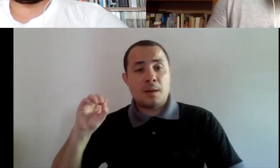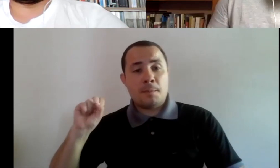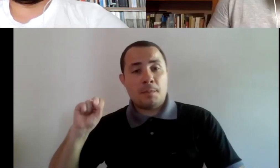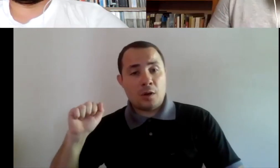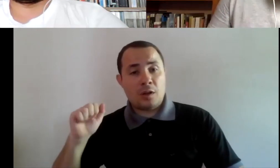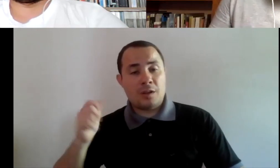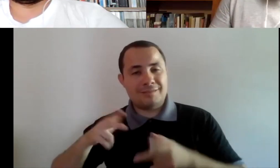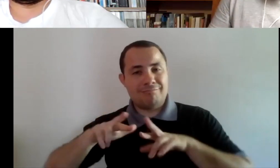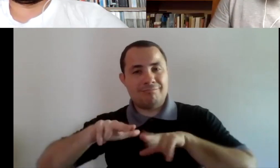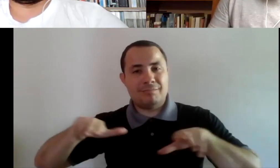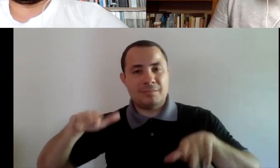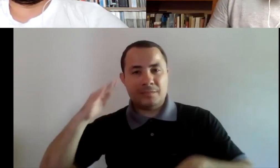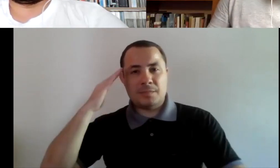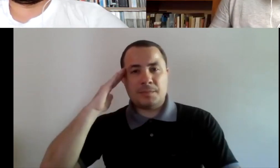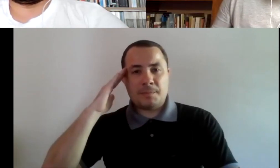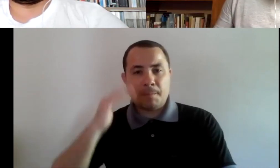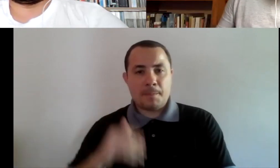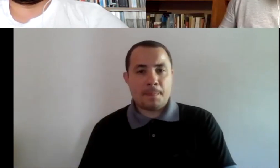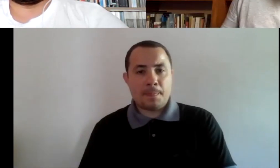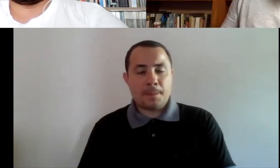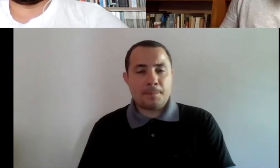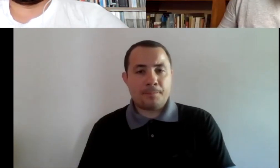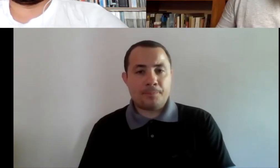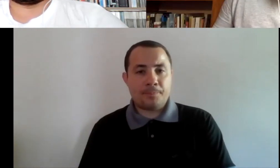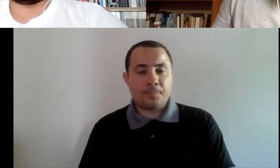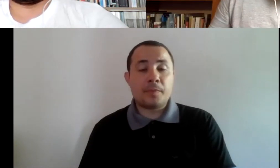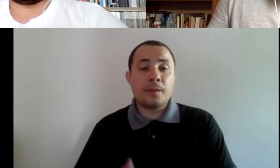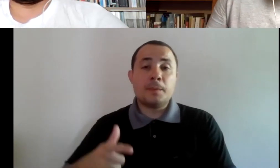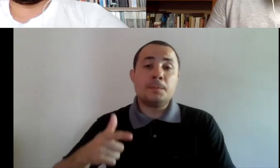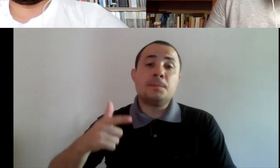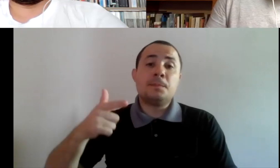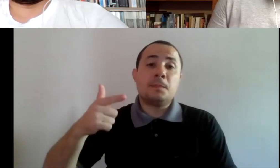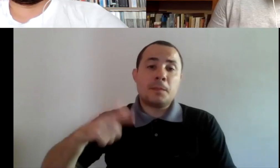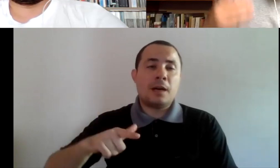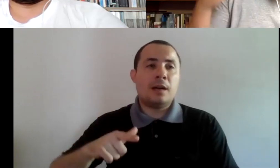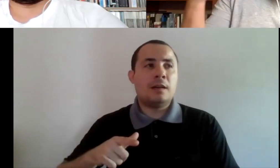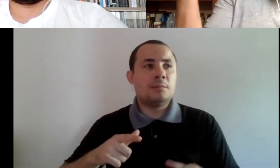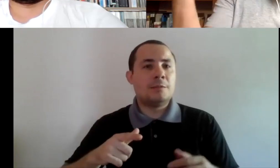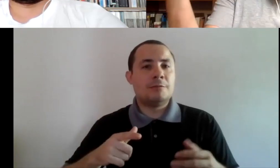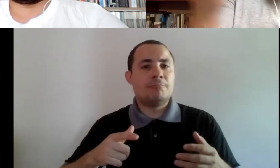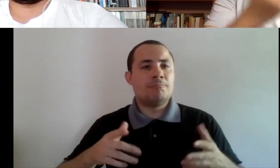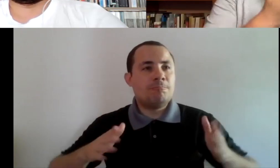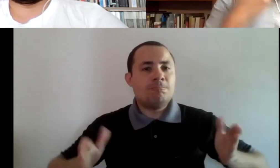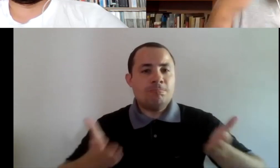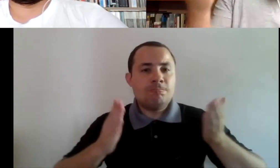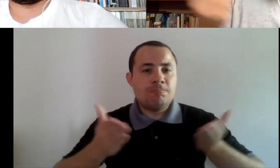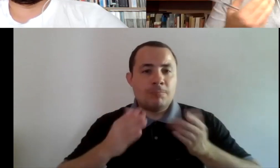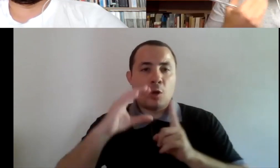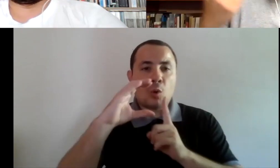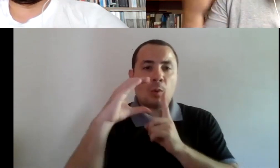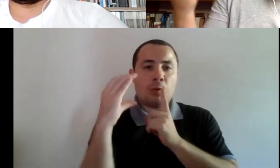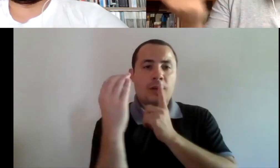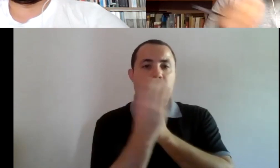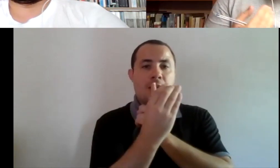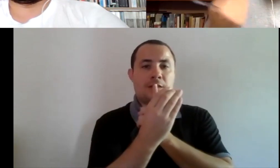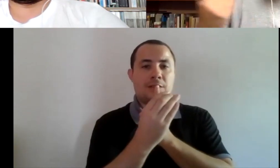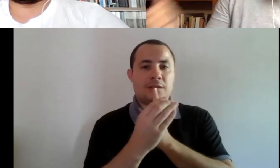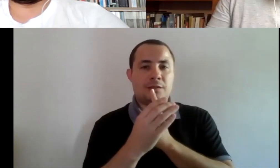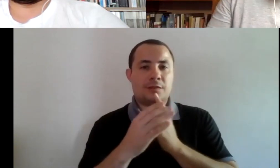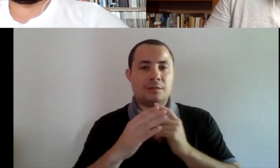trazem, né? Isso também é um jeito de você envolver a comunidade, né, ao redor, né,